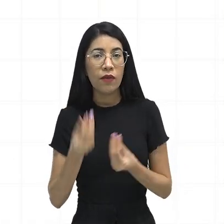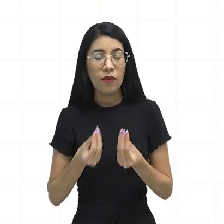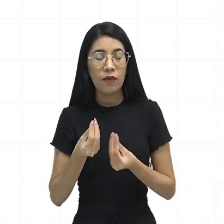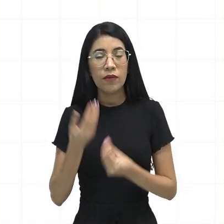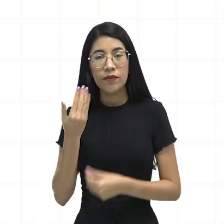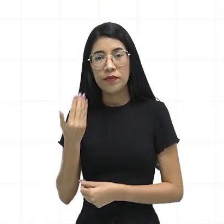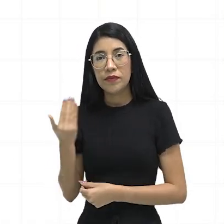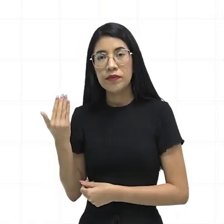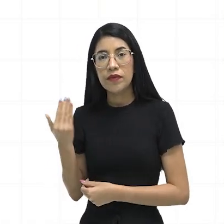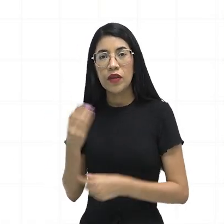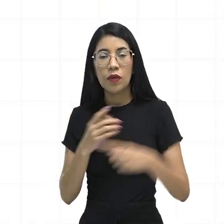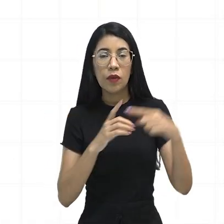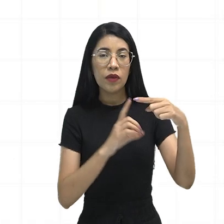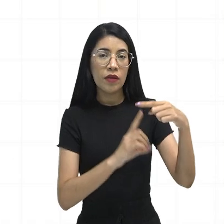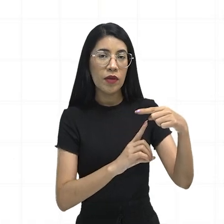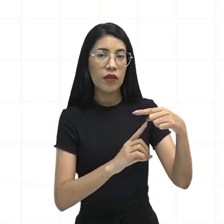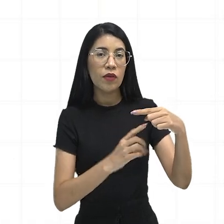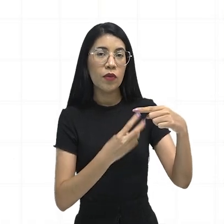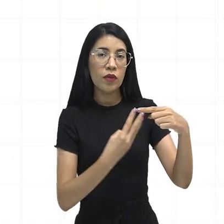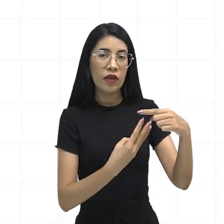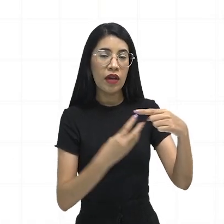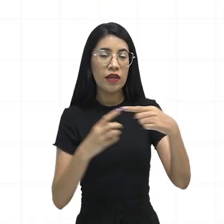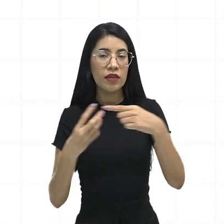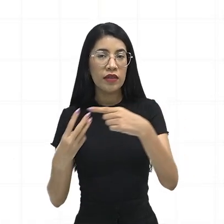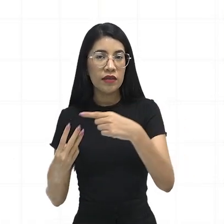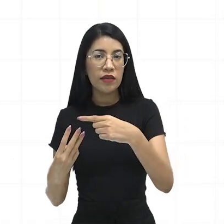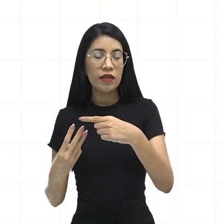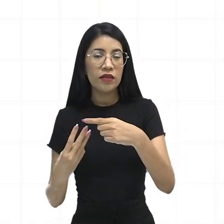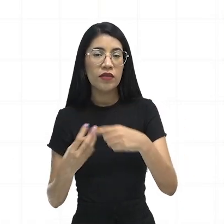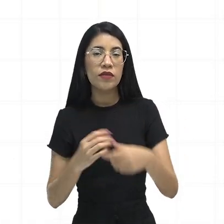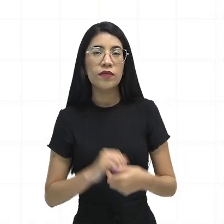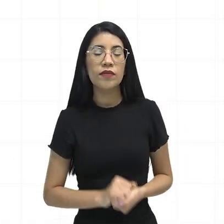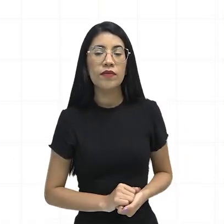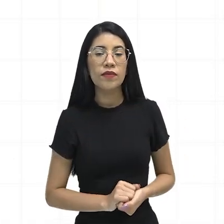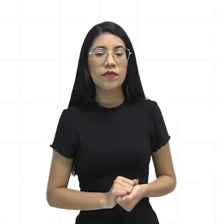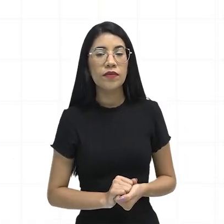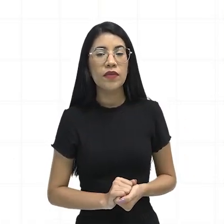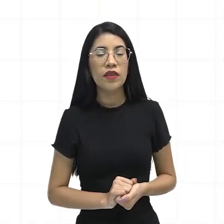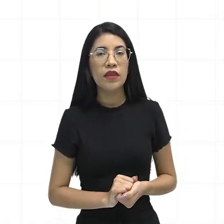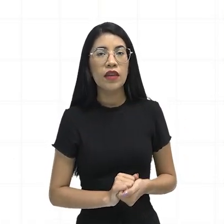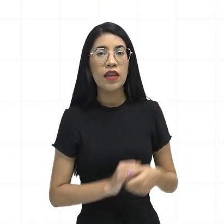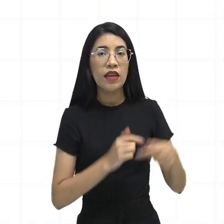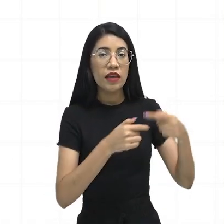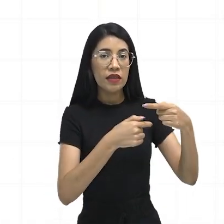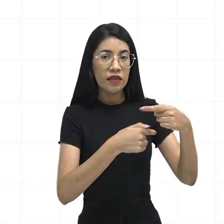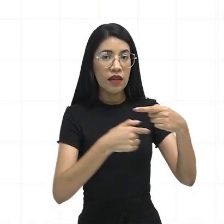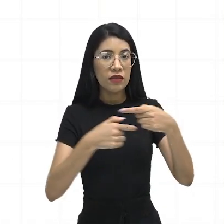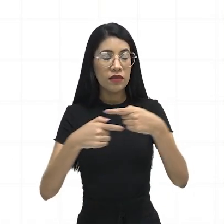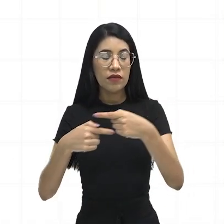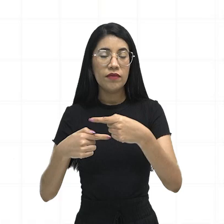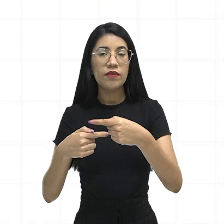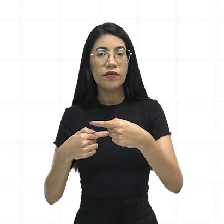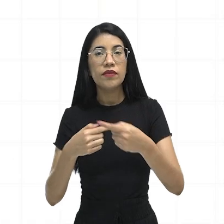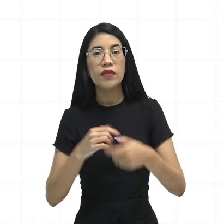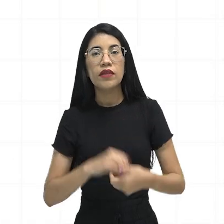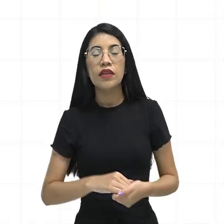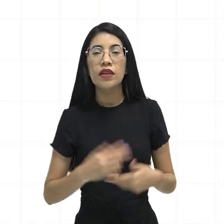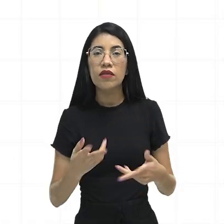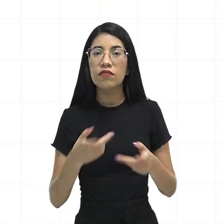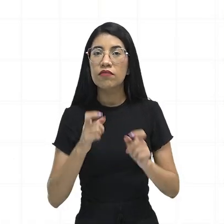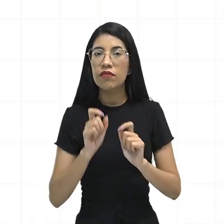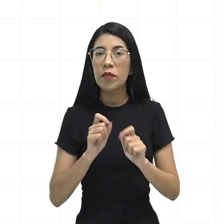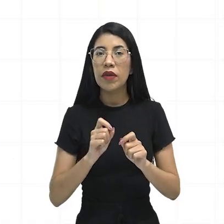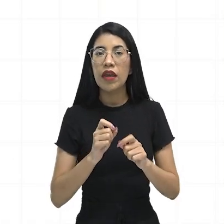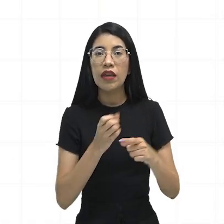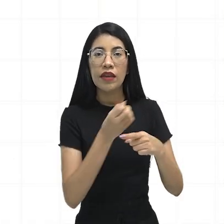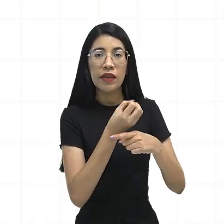embaixo, ó. Denominador 3 e 3, aqui na letra B, 7 e 7, tá? Então repare que